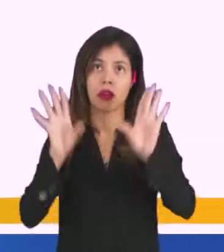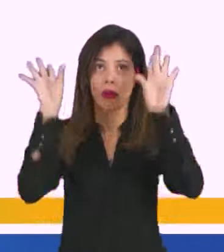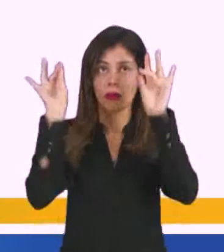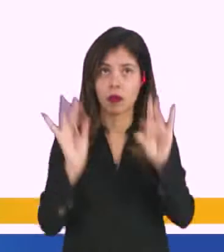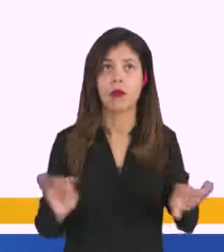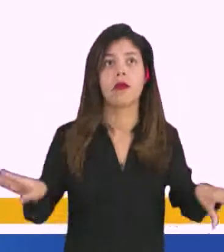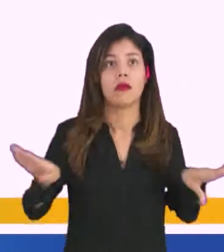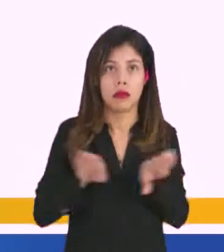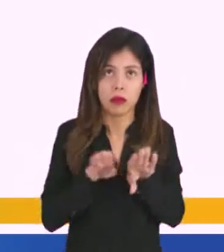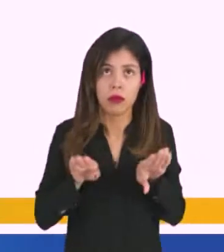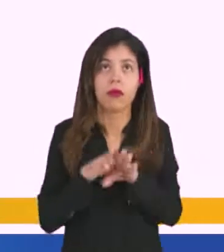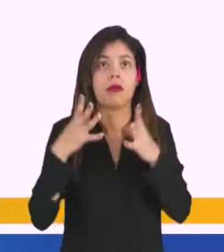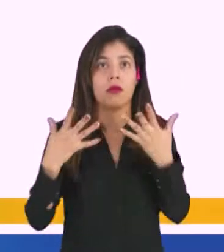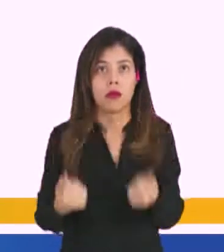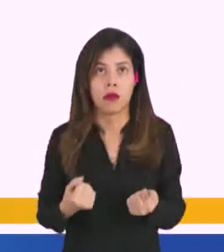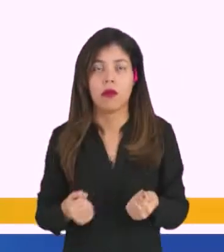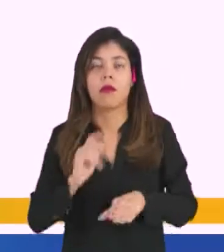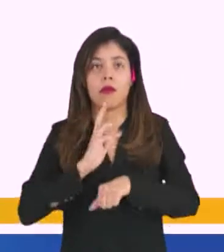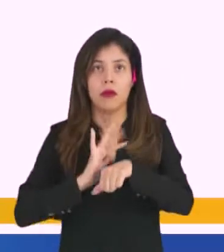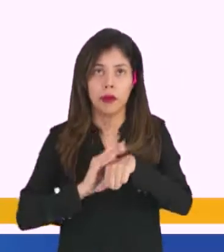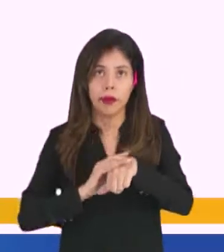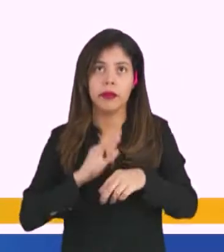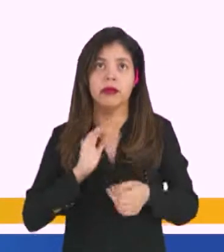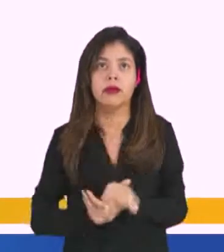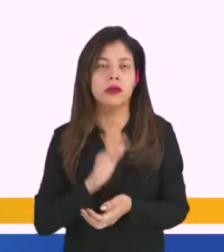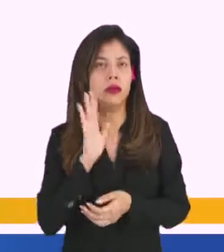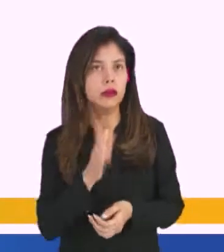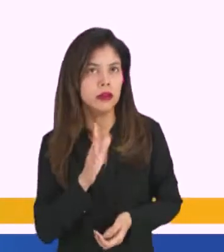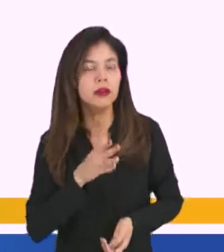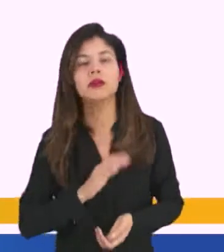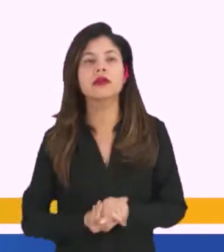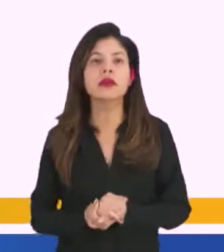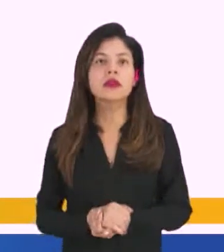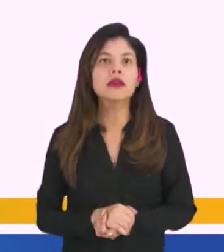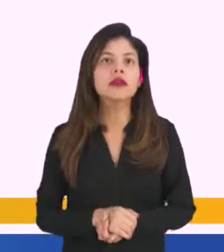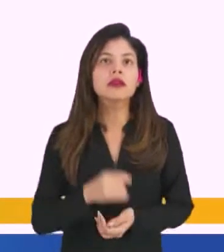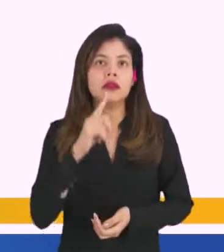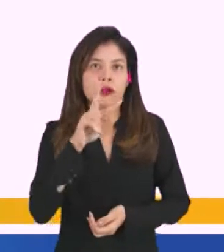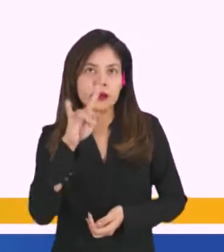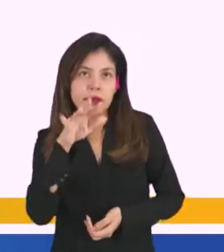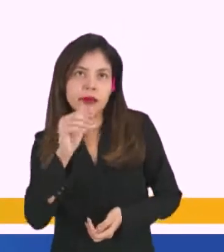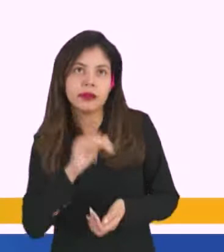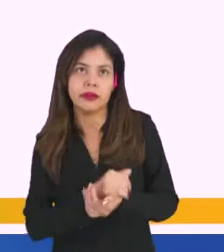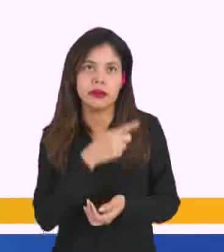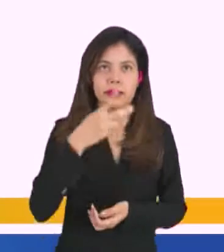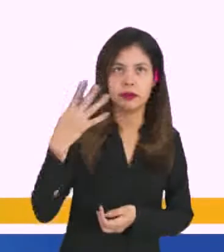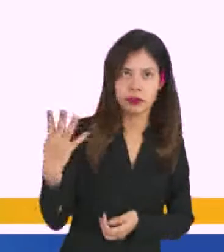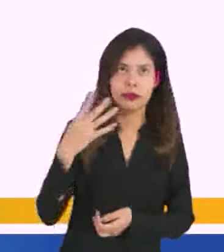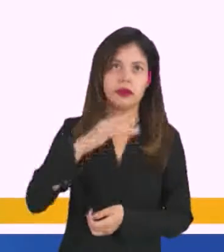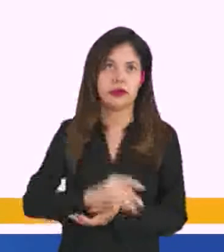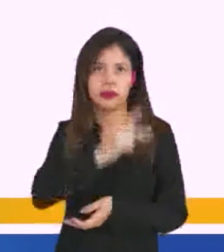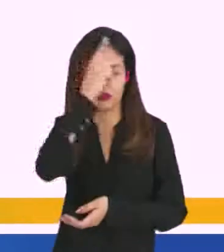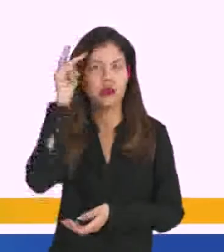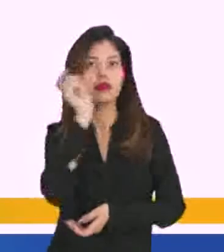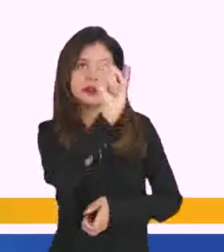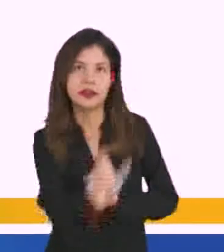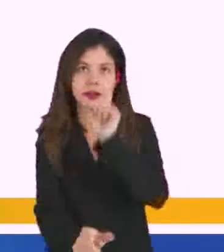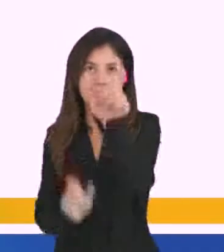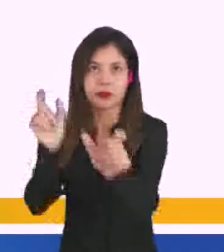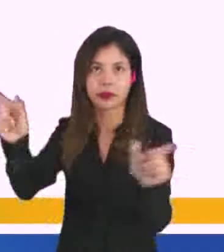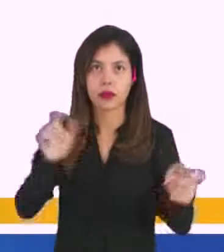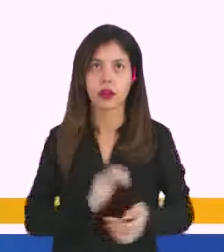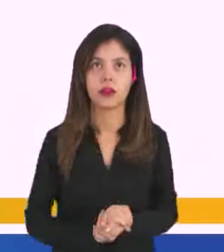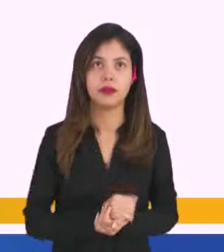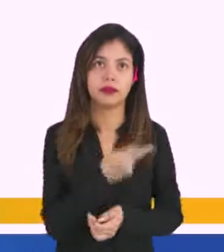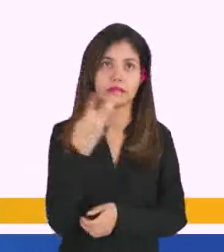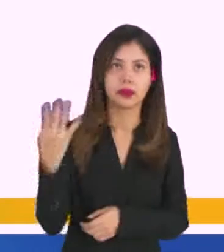né, que também assumem atributos, né, que são tipos de doenças. Já as variáveis quantidade de pacientes ou quantidade